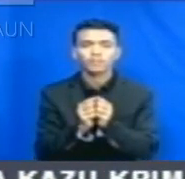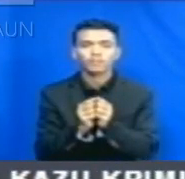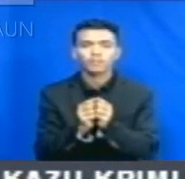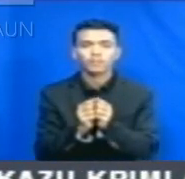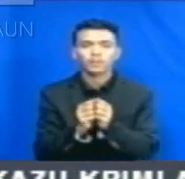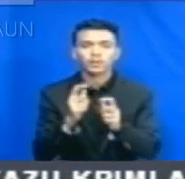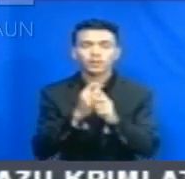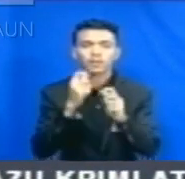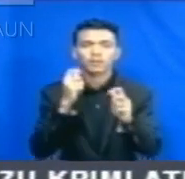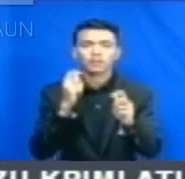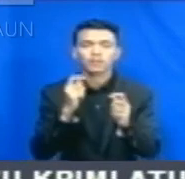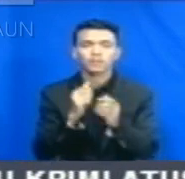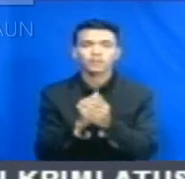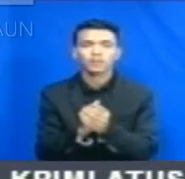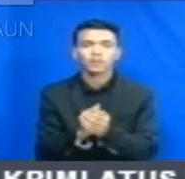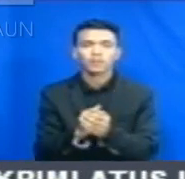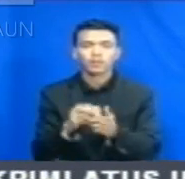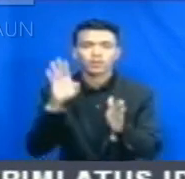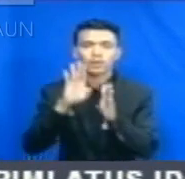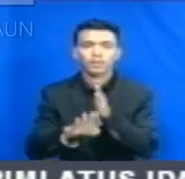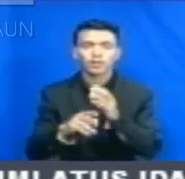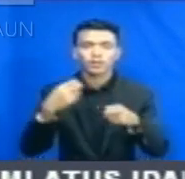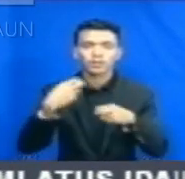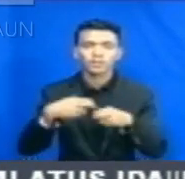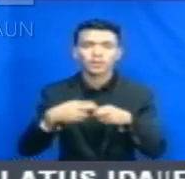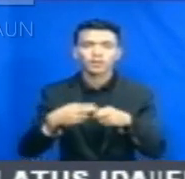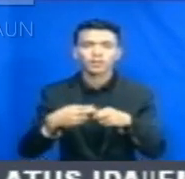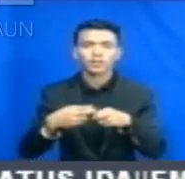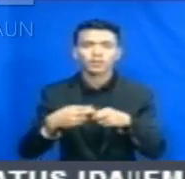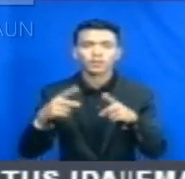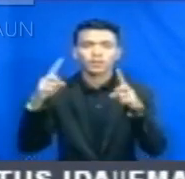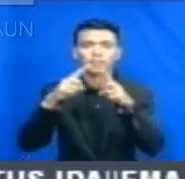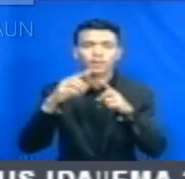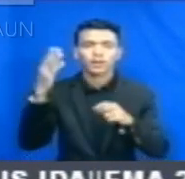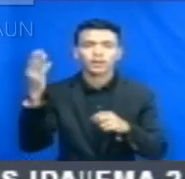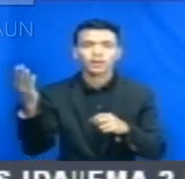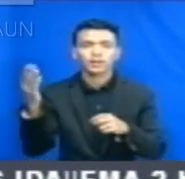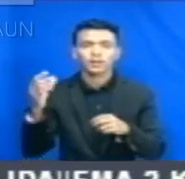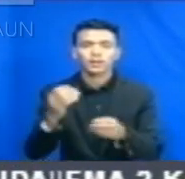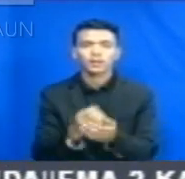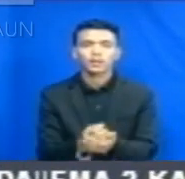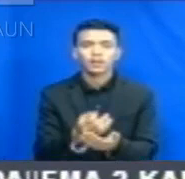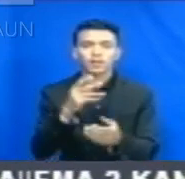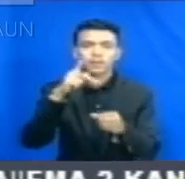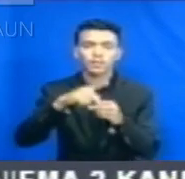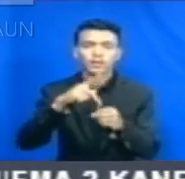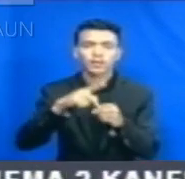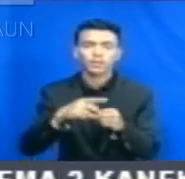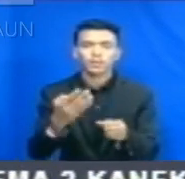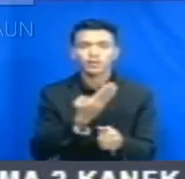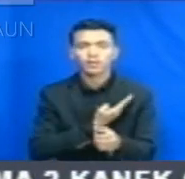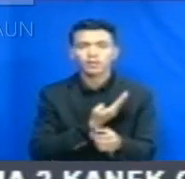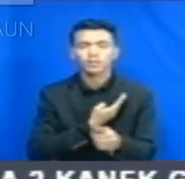no transitório onde há menos impacto vai ir a folha em combustível na vez saída da